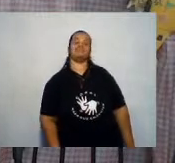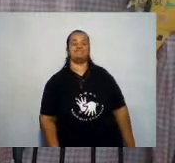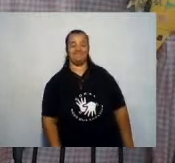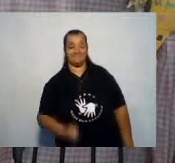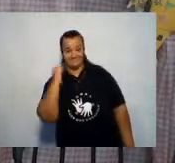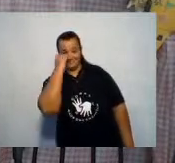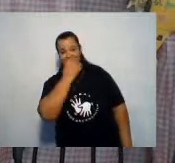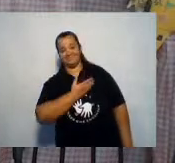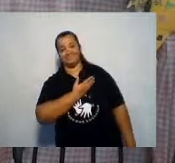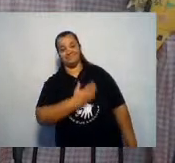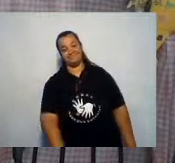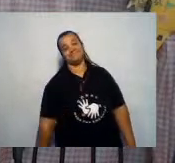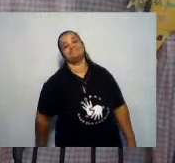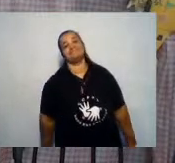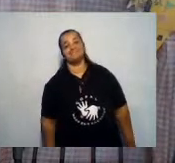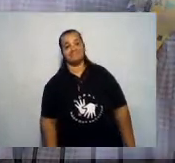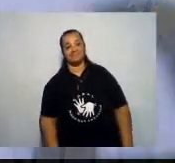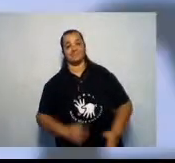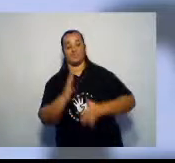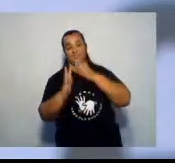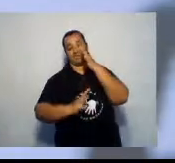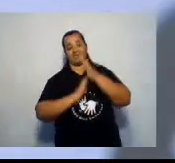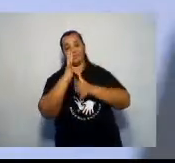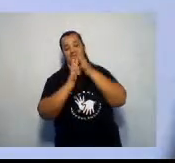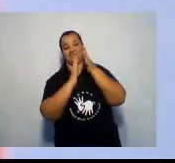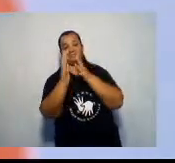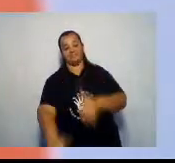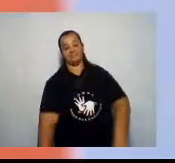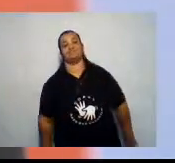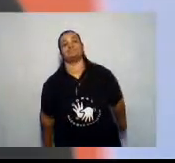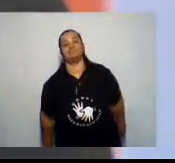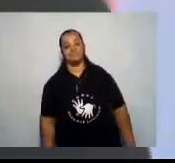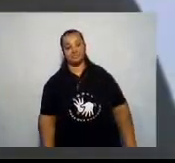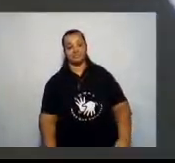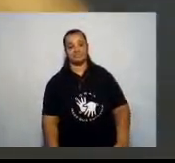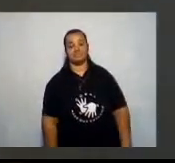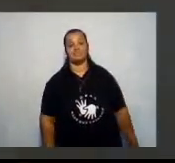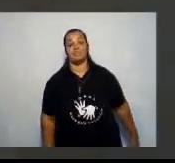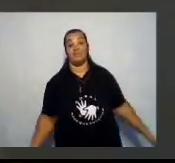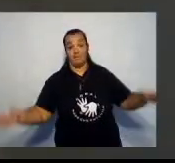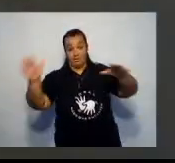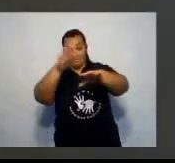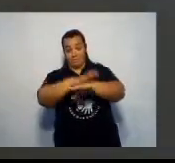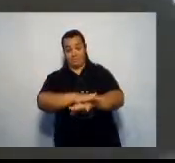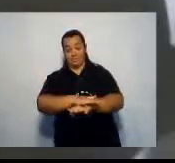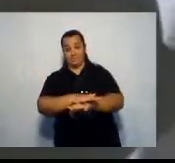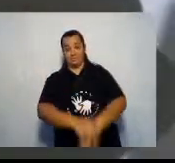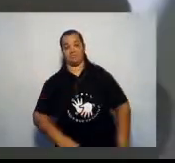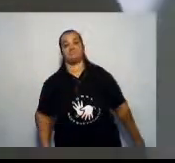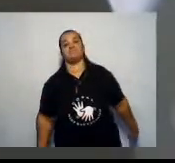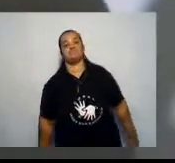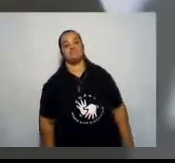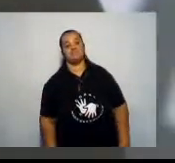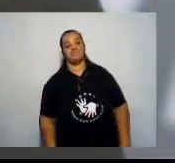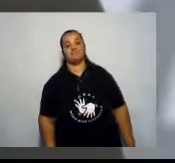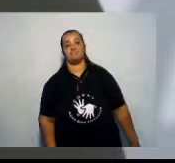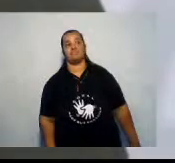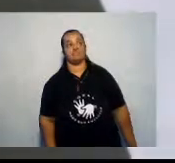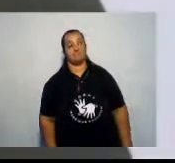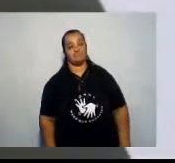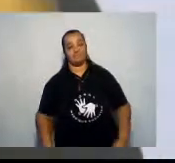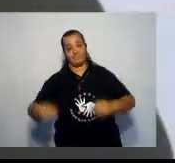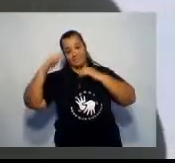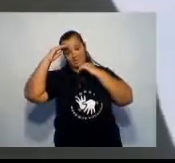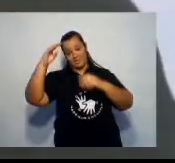amiga Inara, que está aqui fazendo sinais das Libras, né? Momento de inclusão também para toda a nossa sociedade. Parabéns